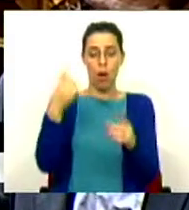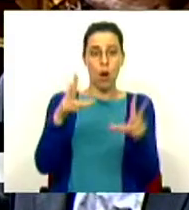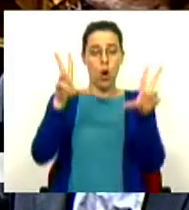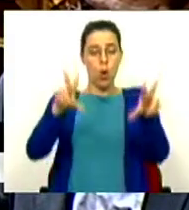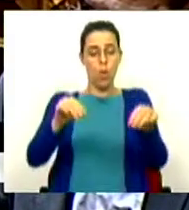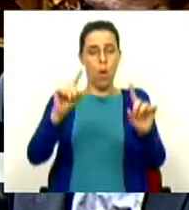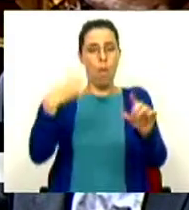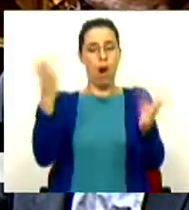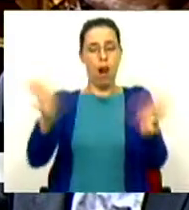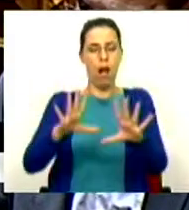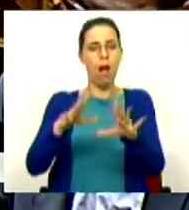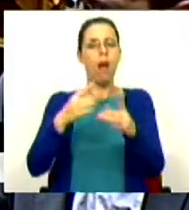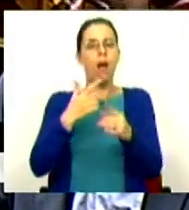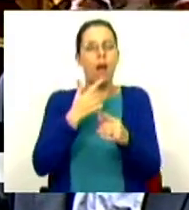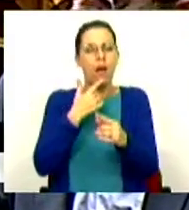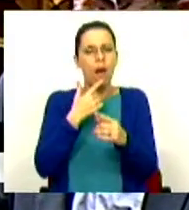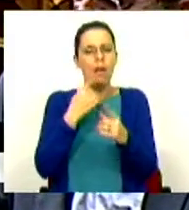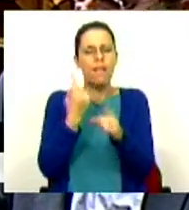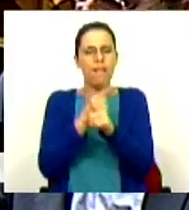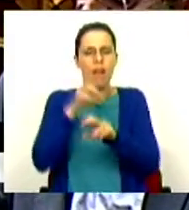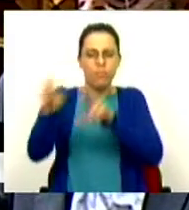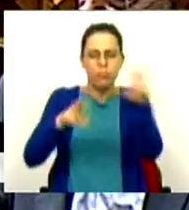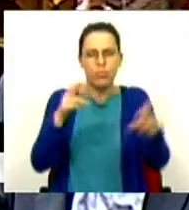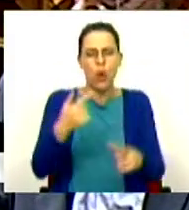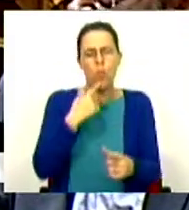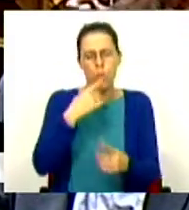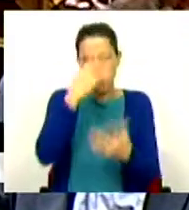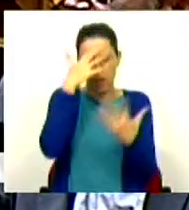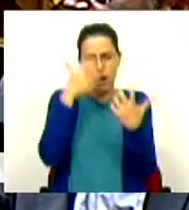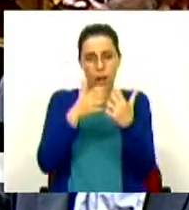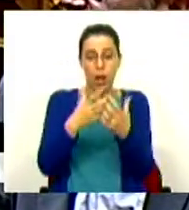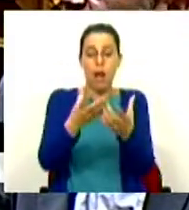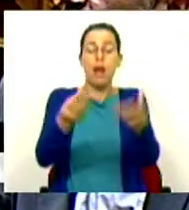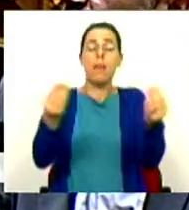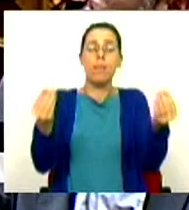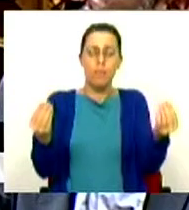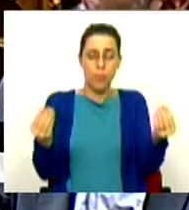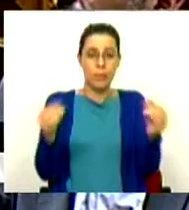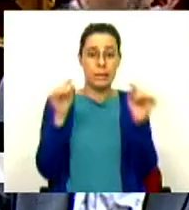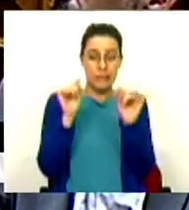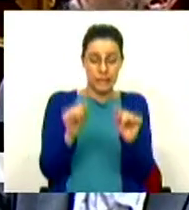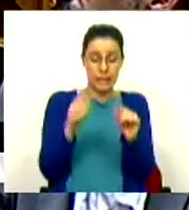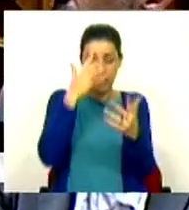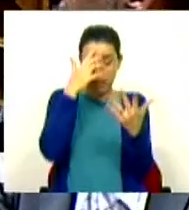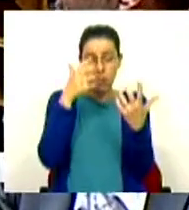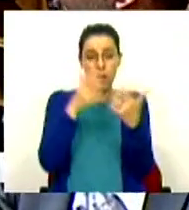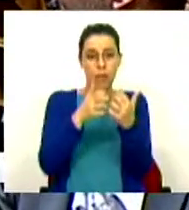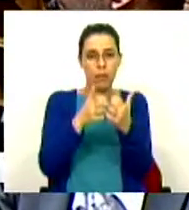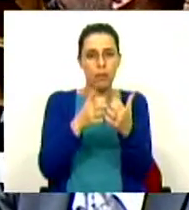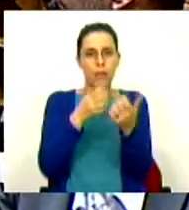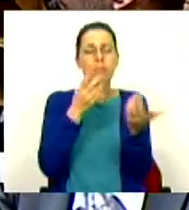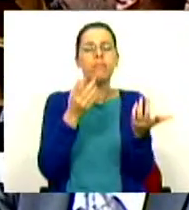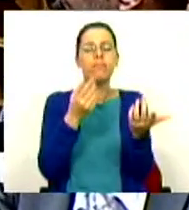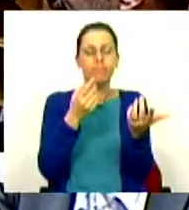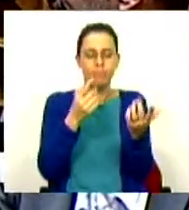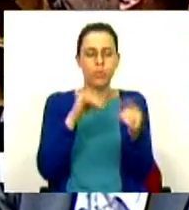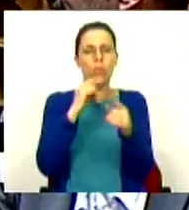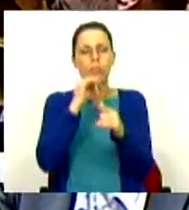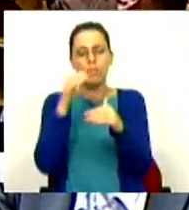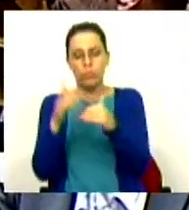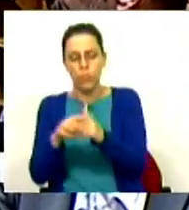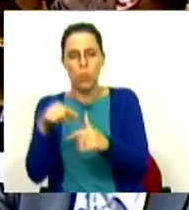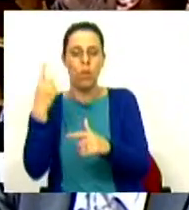e que ocupou diversos teatros operacionais. Muitos, nesses teatros de guerra, pereceram, outros